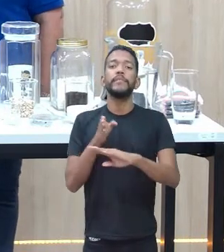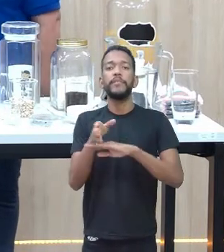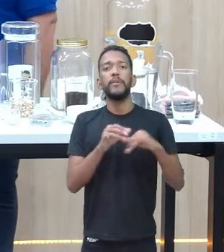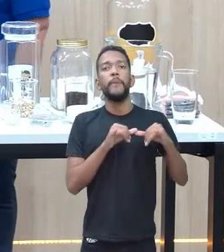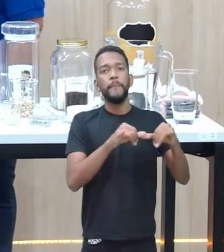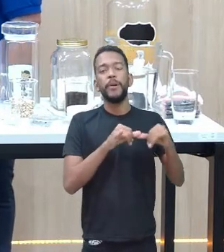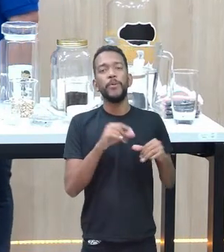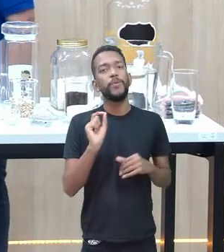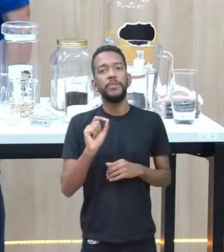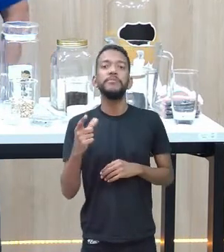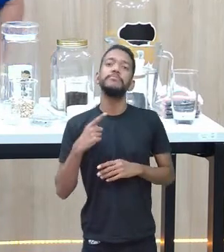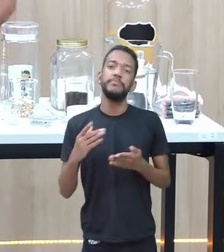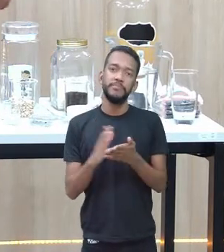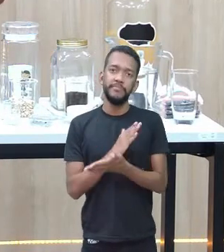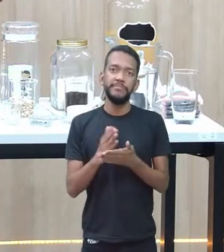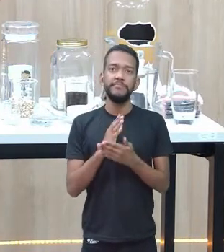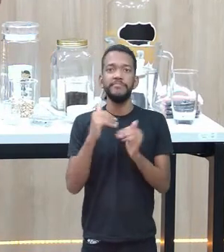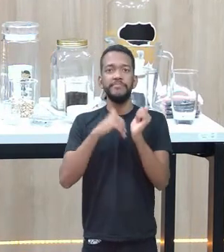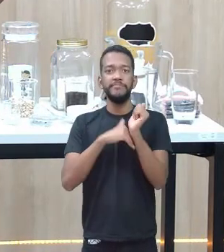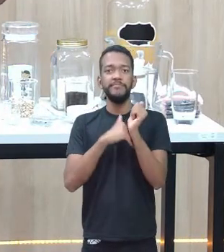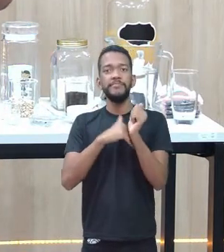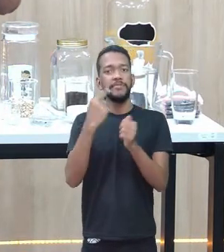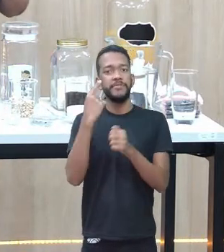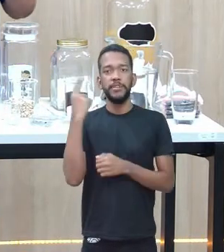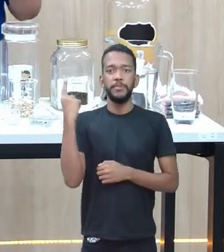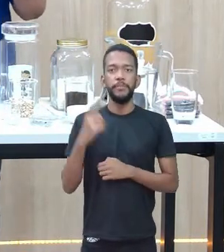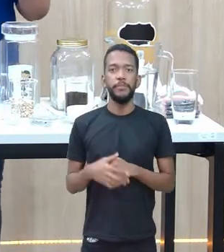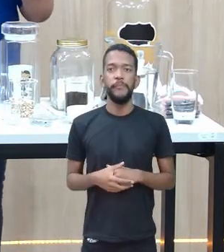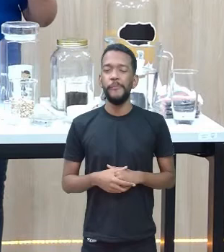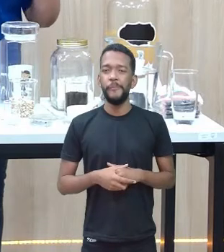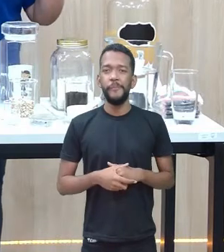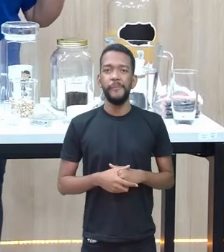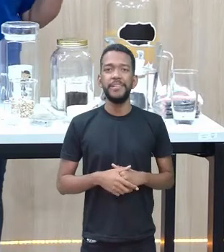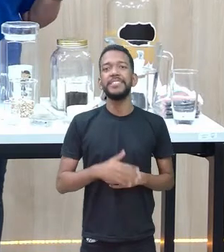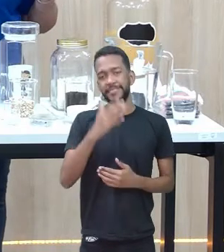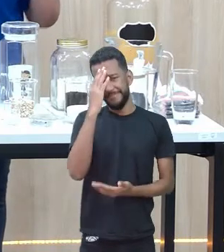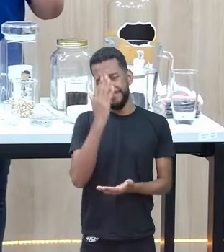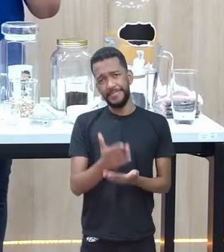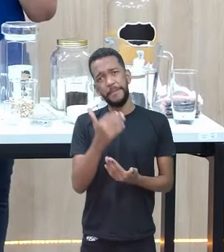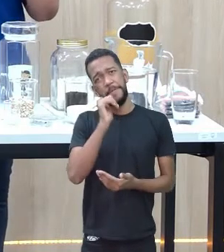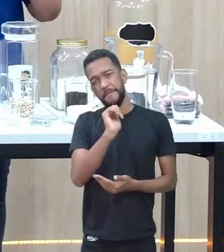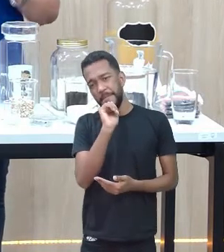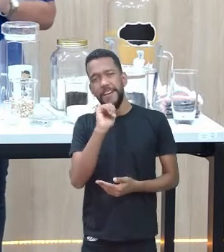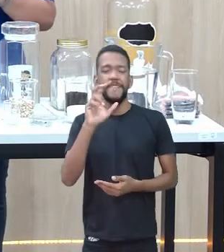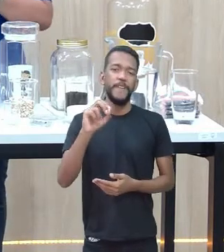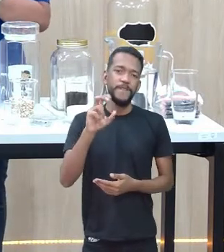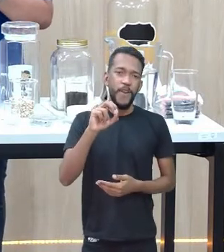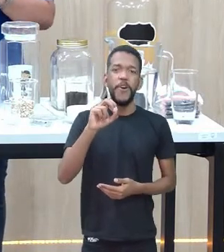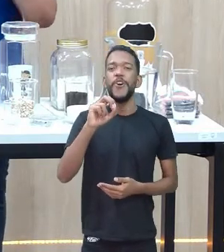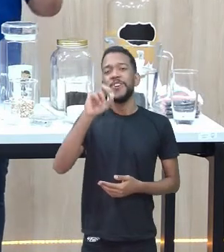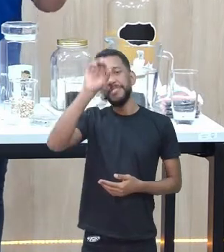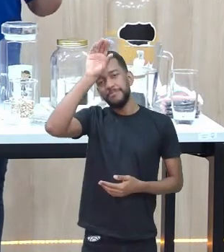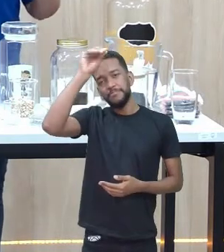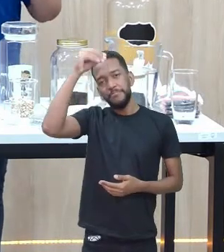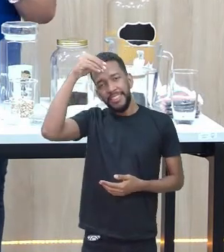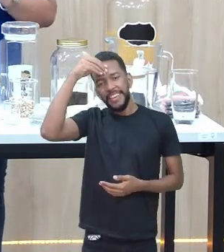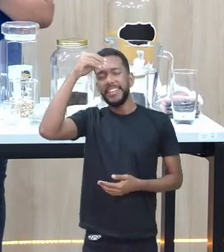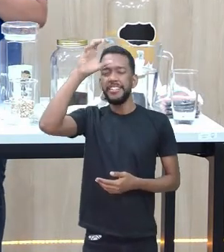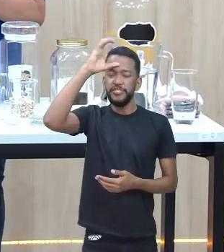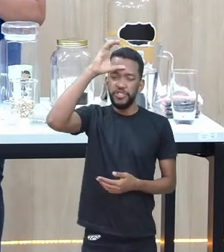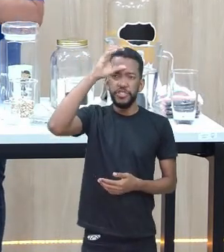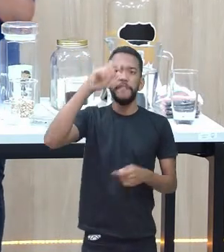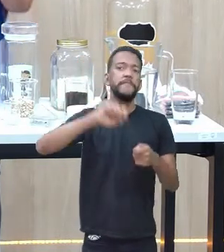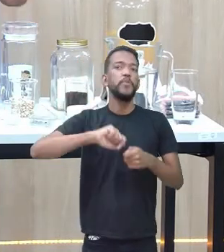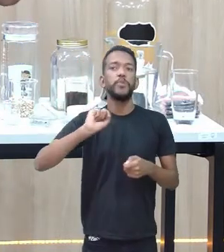Então aqui tem alguns segredos. Primeiro, eu creio que aqui a mamãe, a vovó, a madrinha, a tia faz isso. O que é que eu preciso